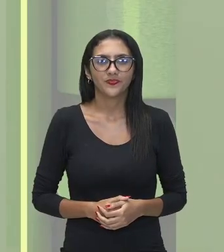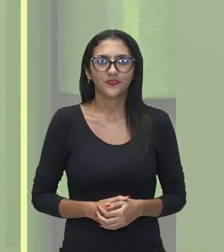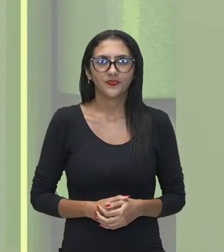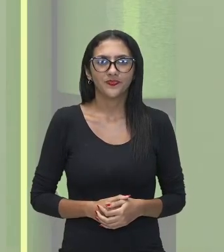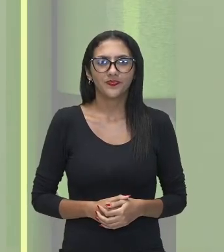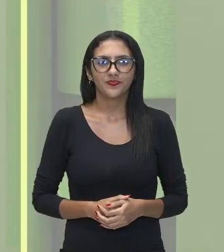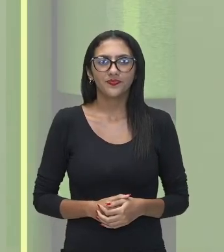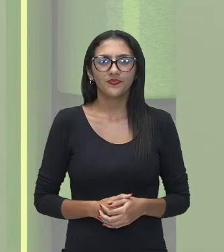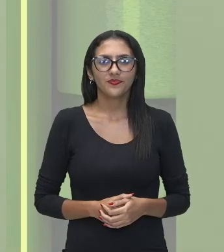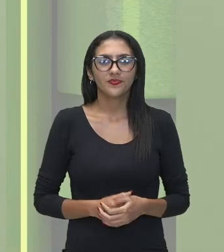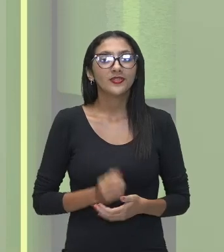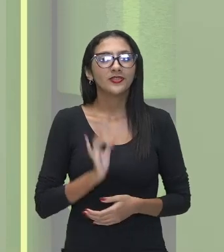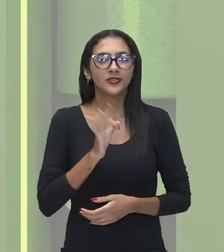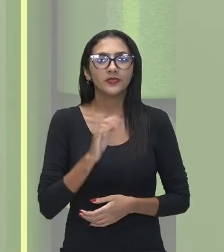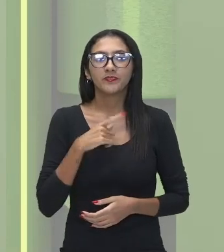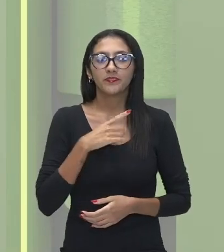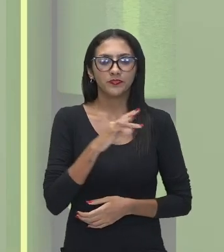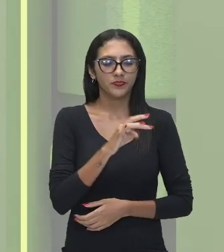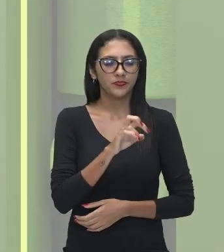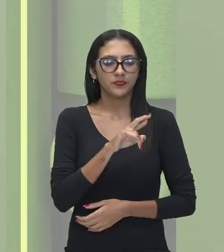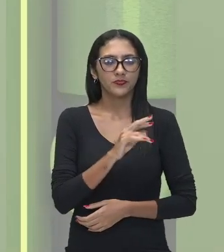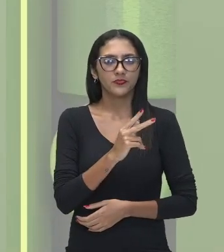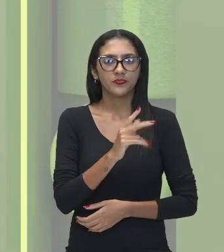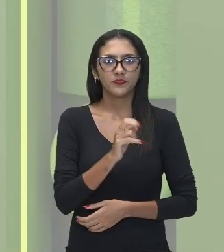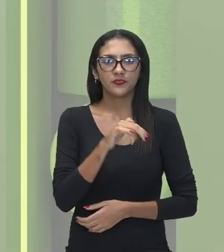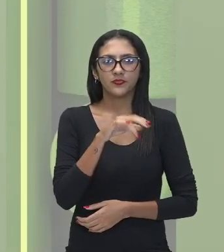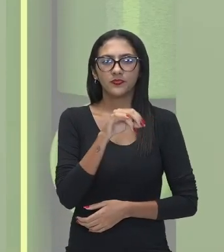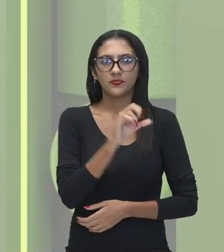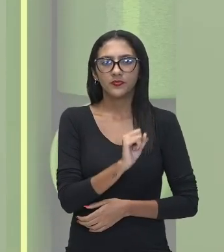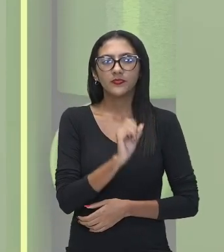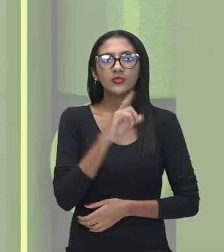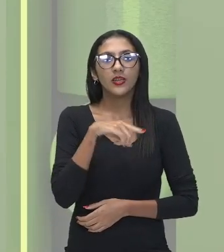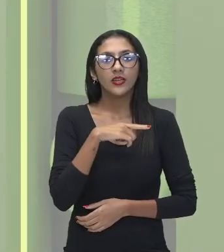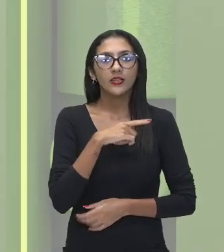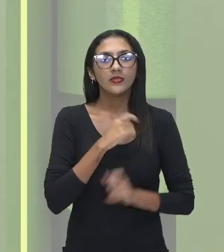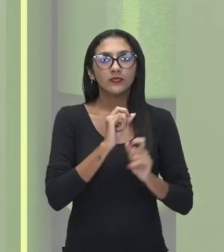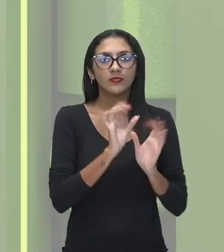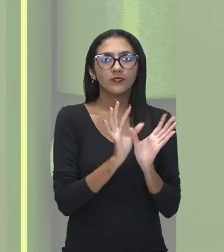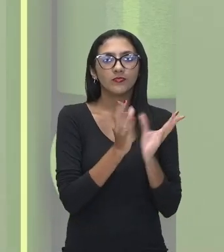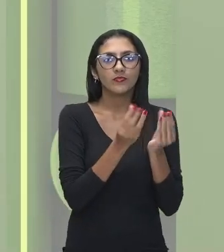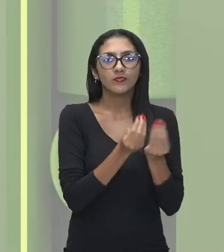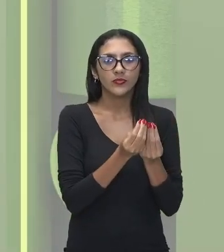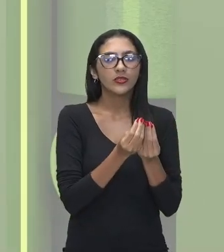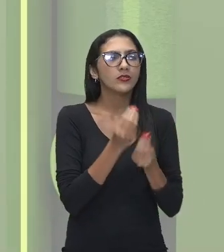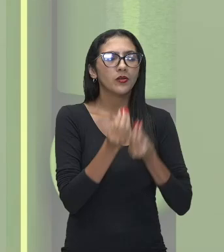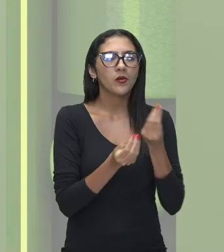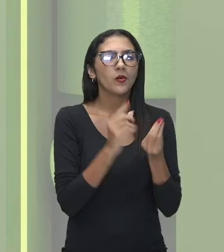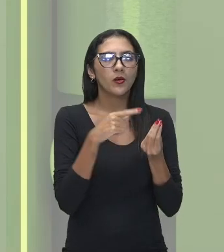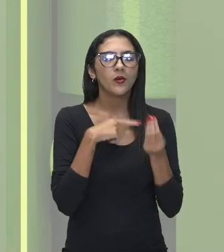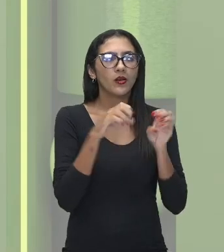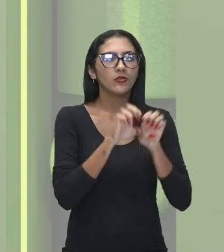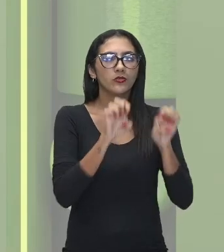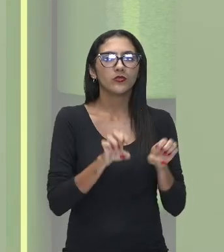Muito bem. E os terpenos, eles são compostos que eles têm como estrutura